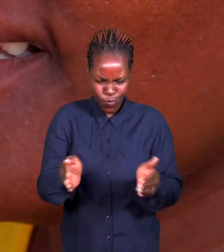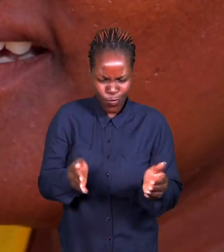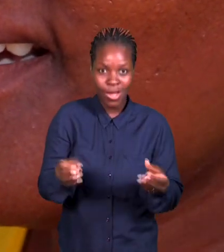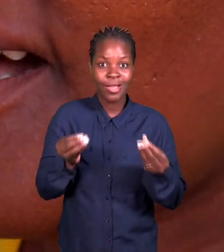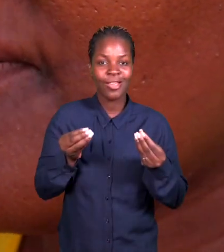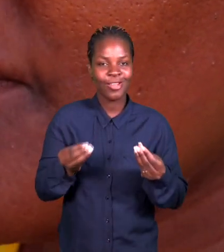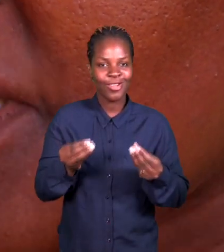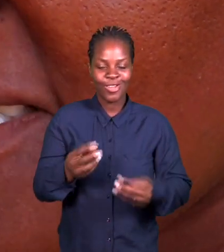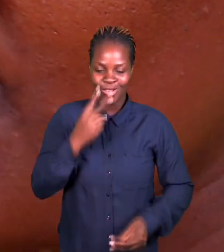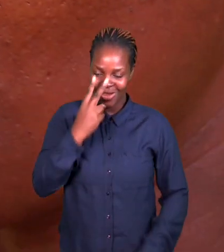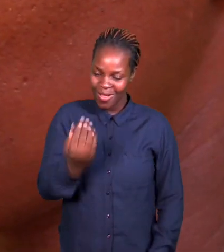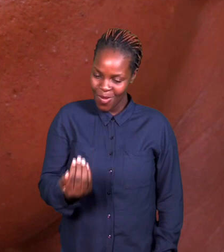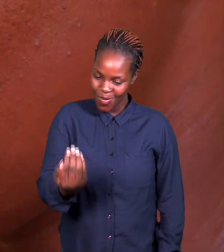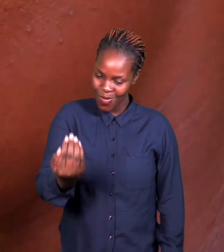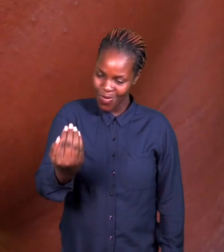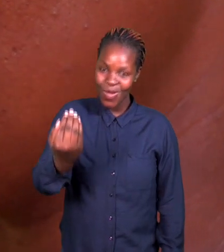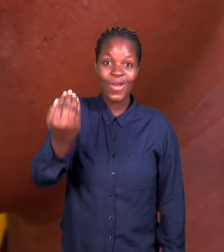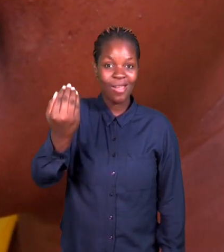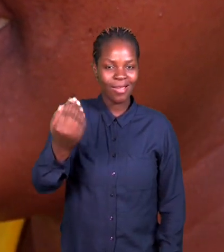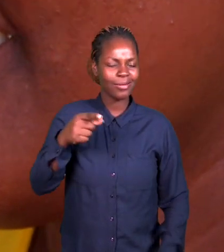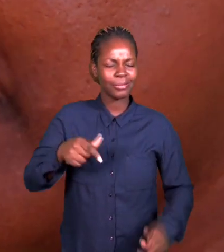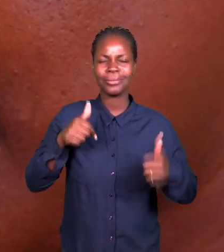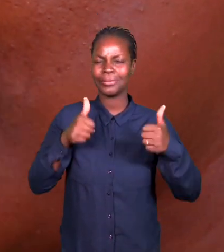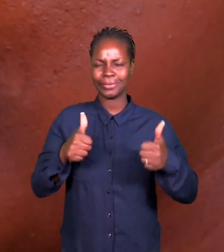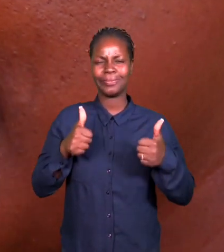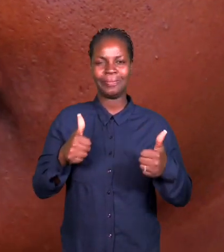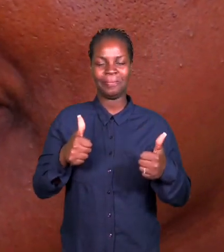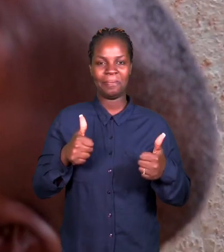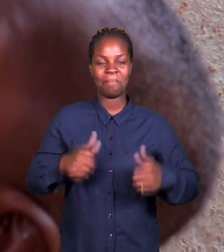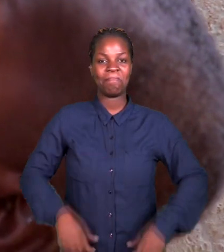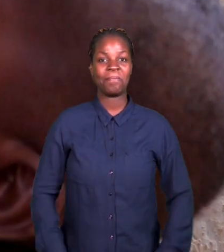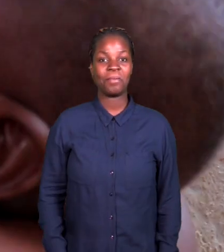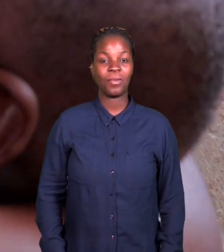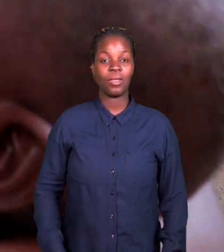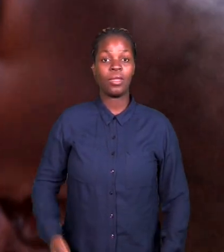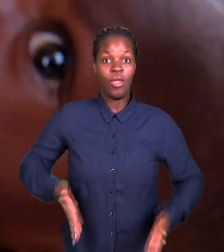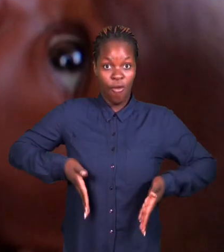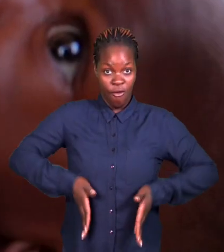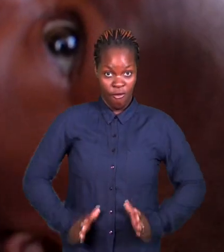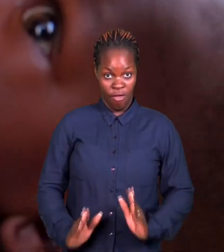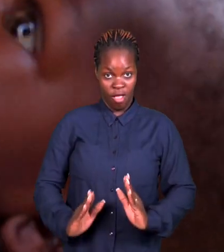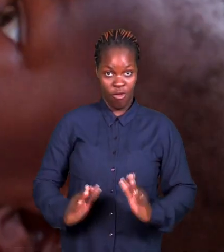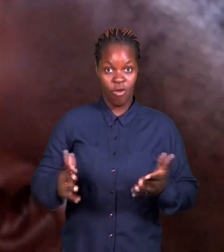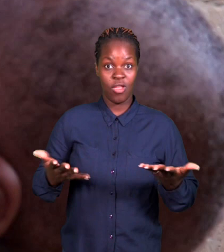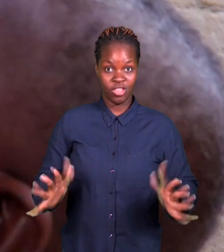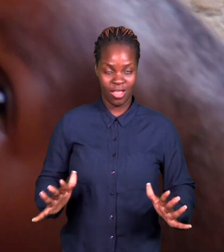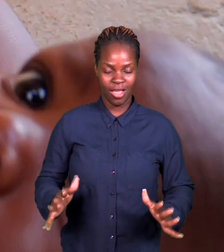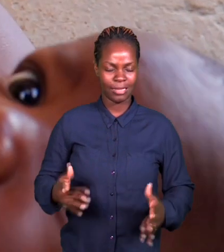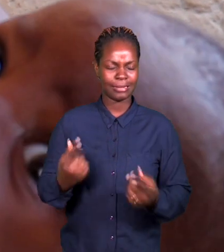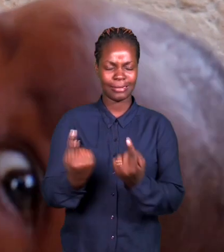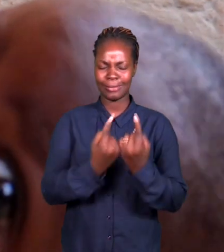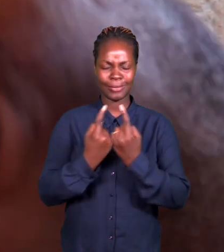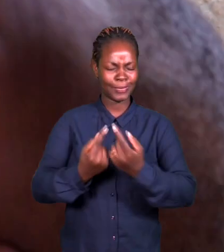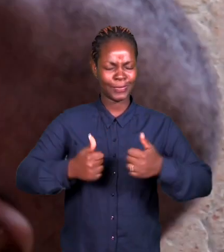ele, a ver o crescimento dele. Isso é tão bem. O nascimento de um filho é um dos momentos